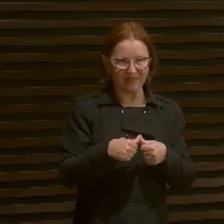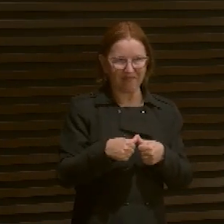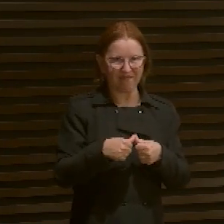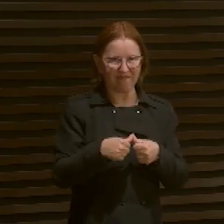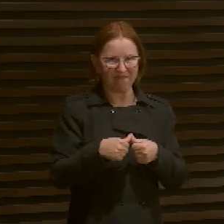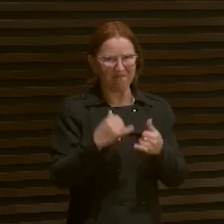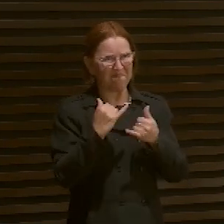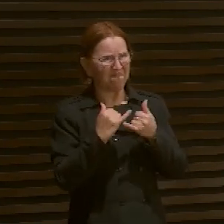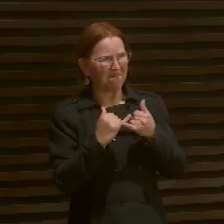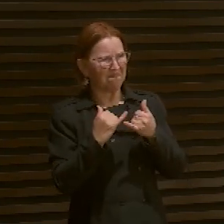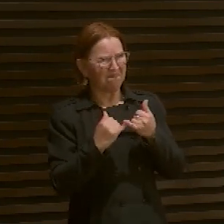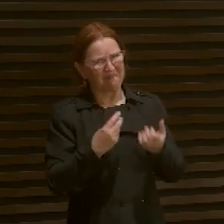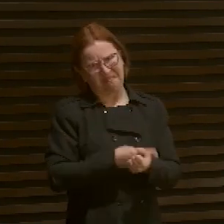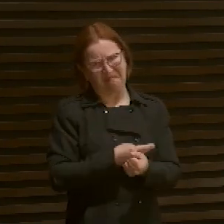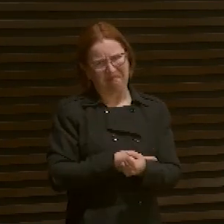sentido.